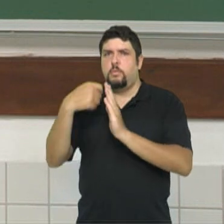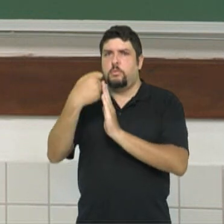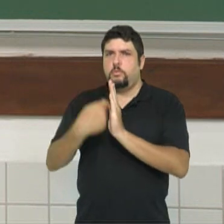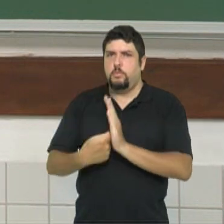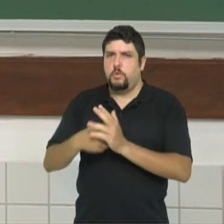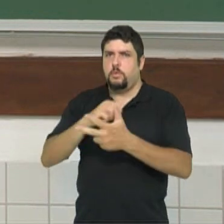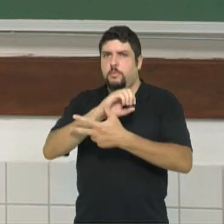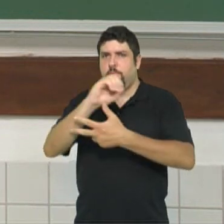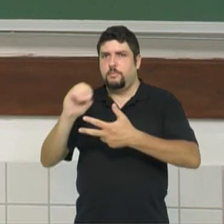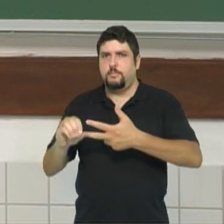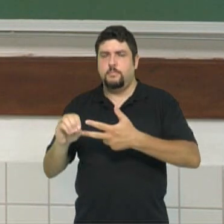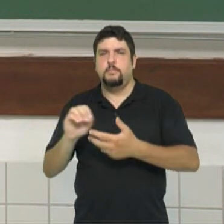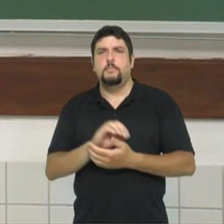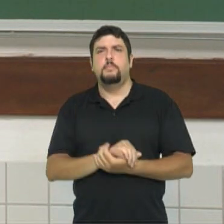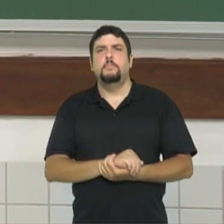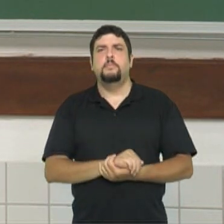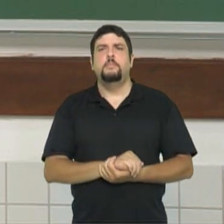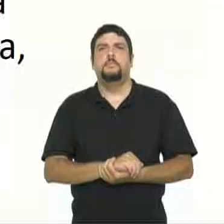Enem.